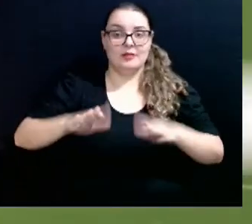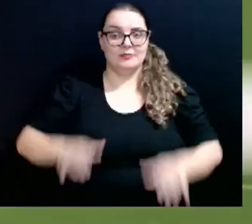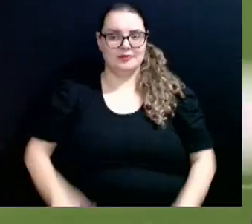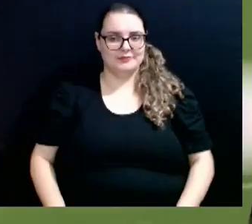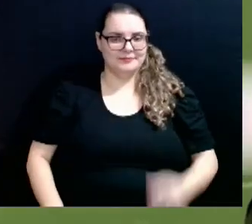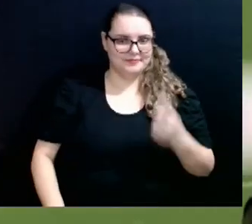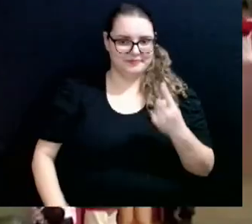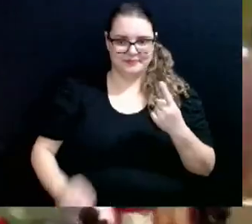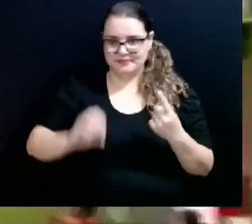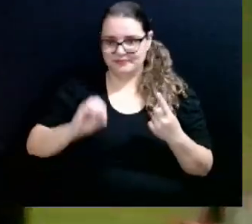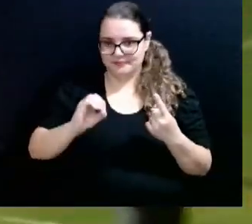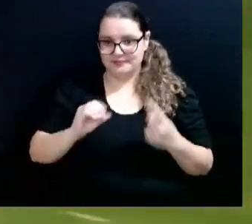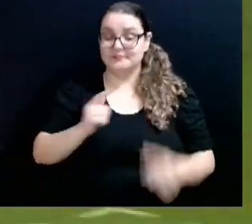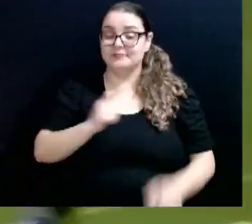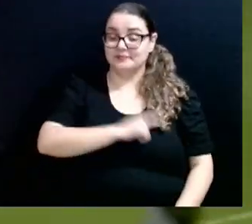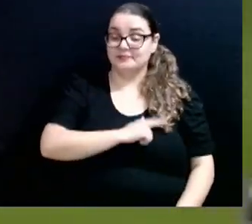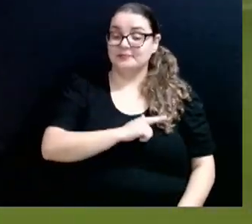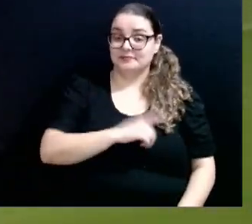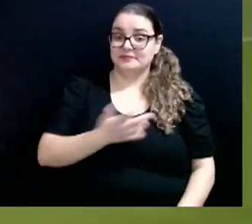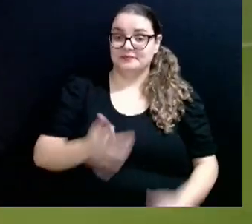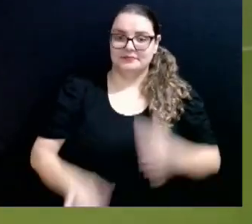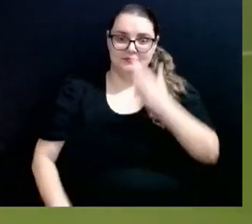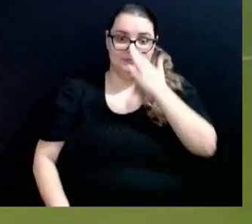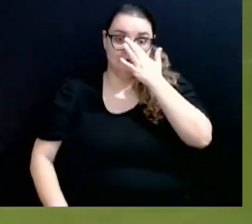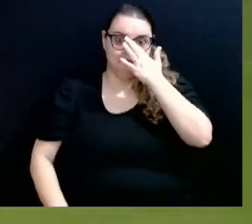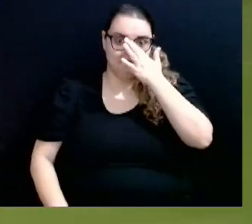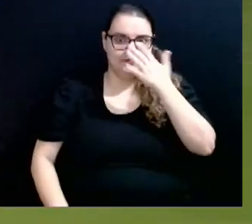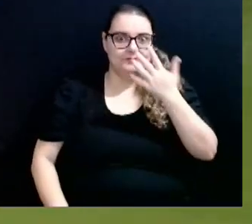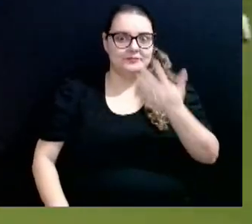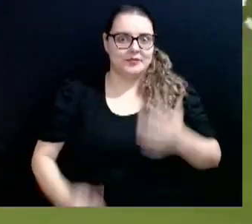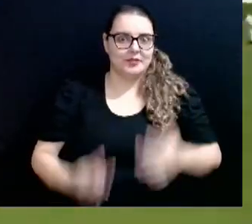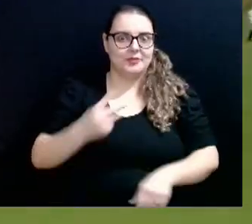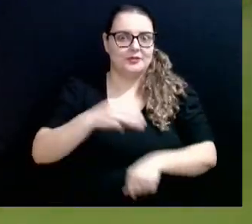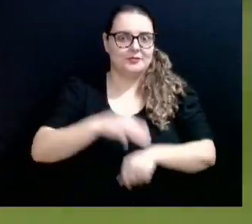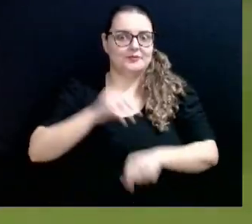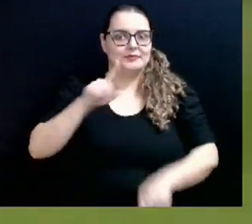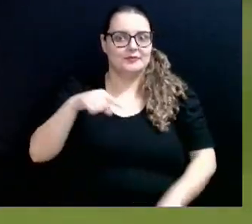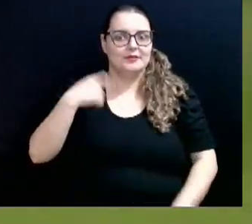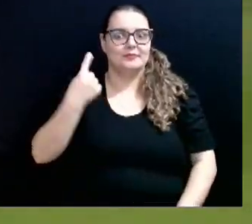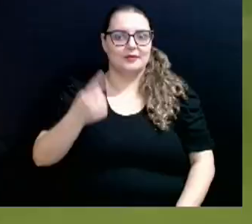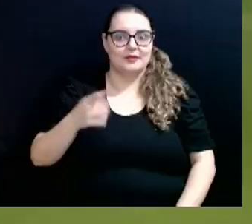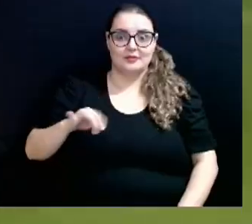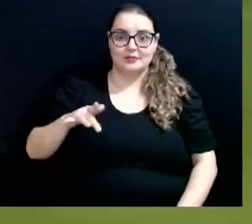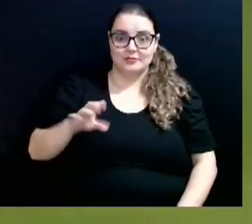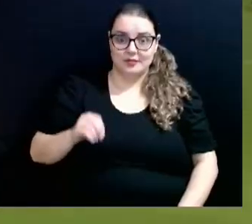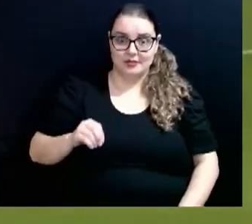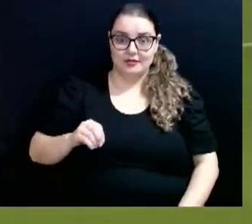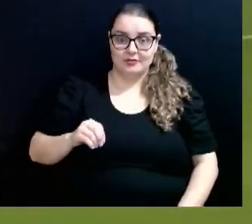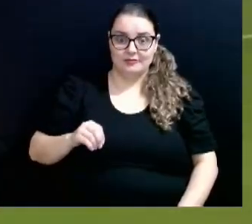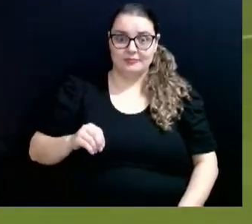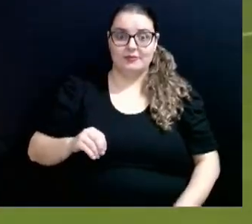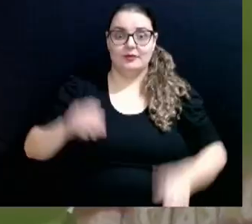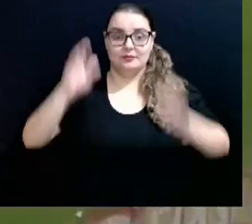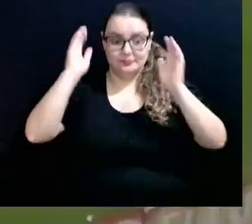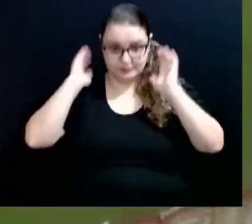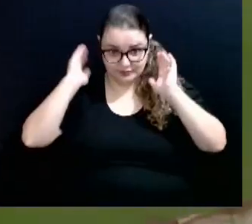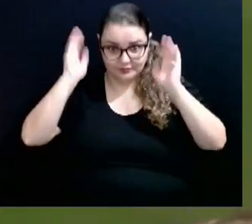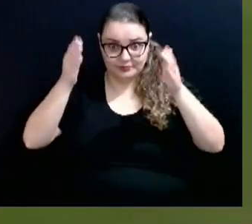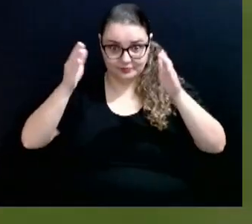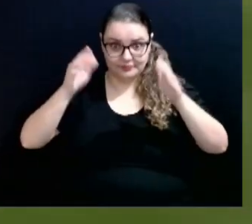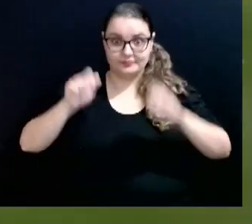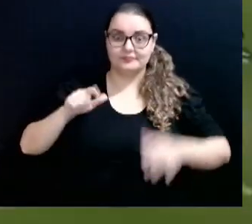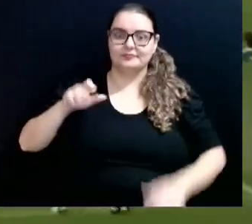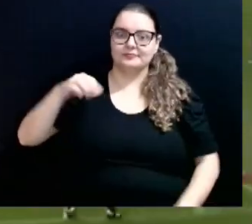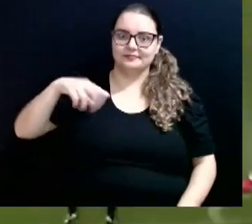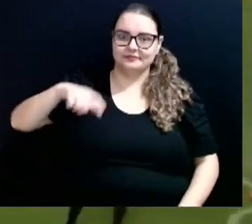1-0 o Guarani. E não é que 2 minutos depois, Diego Torres cobrou o escanteio e Alan Santos